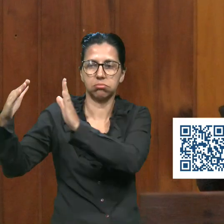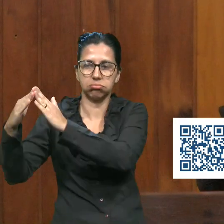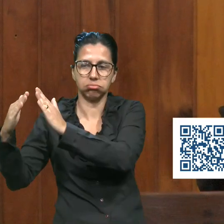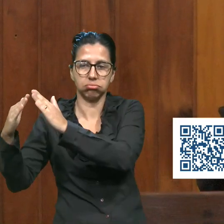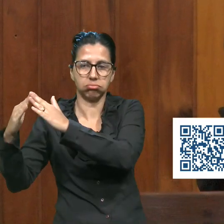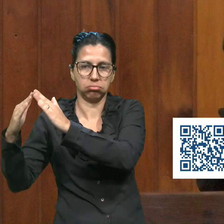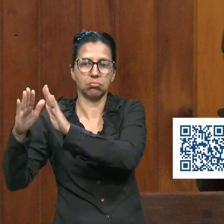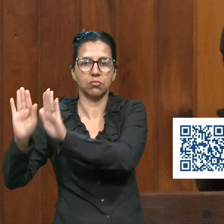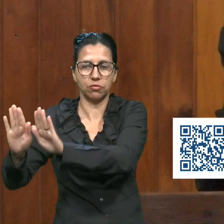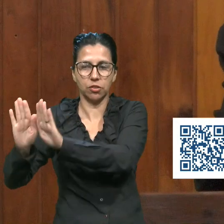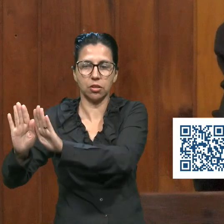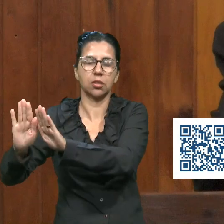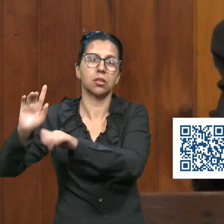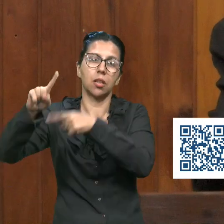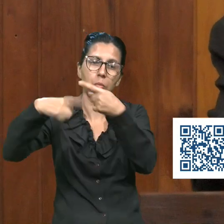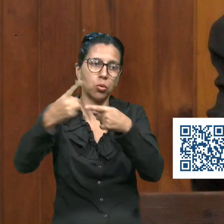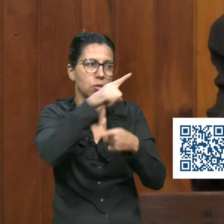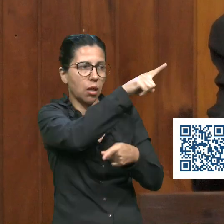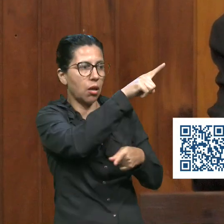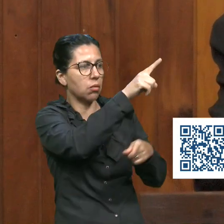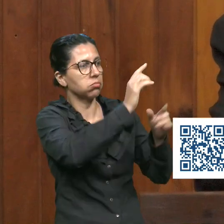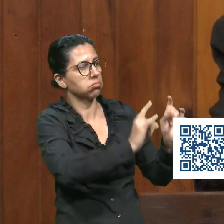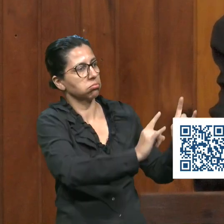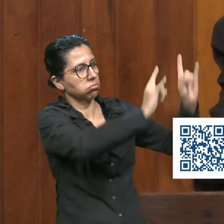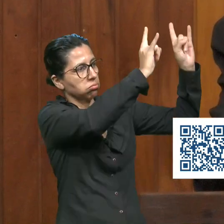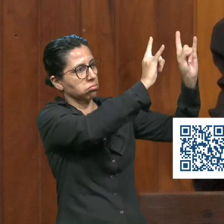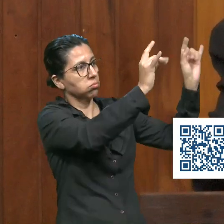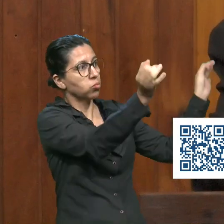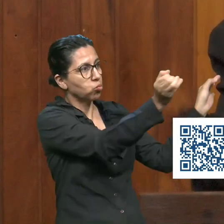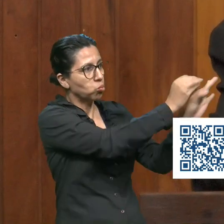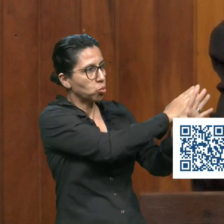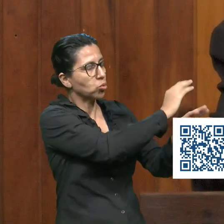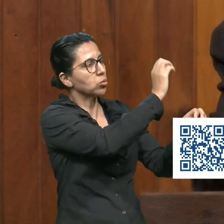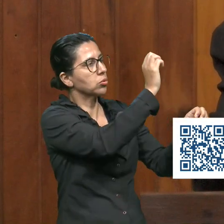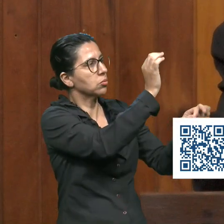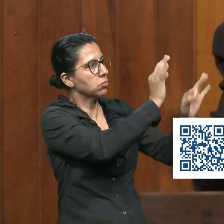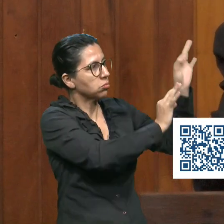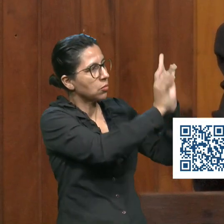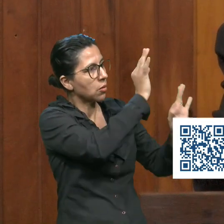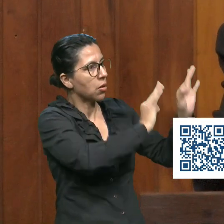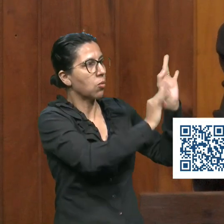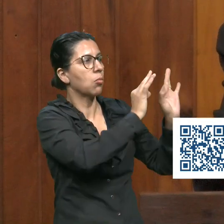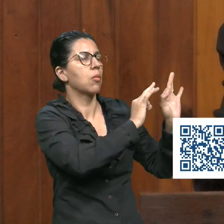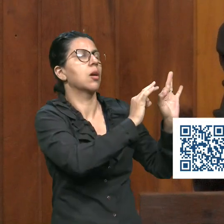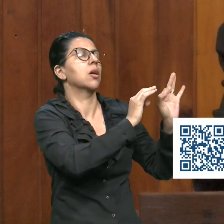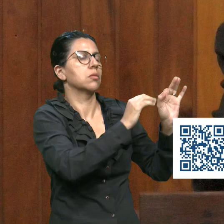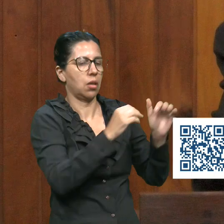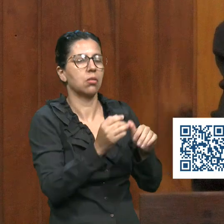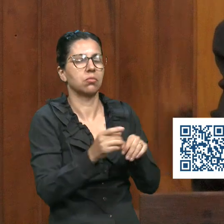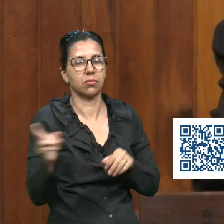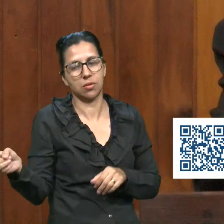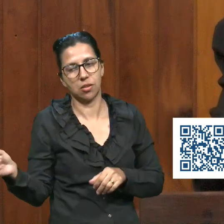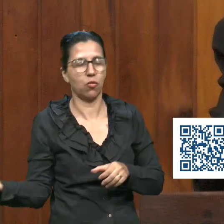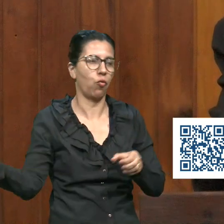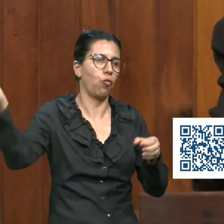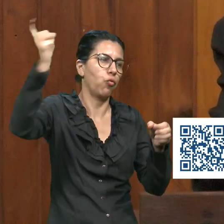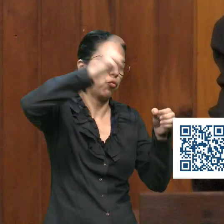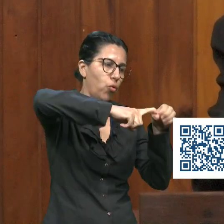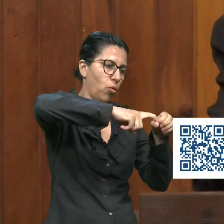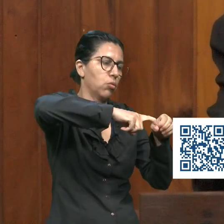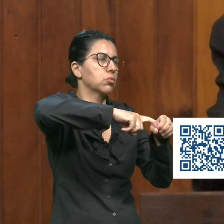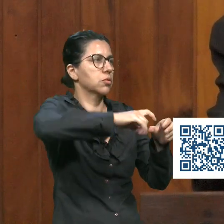É evidente que você tem, por isso, o tal do laudo técnico, que nós gostaríamos muito de